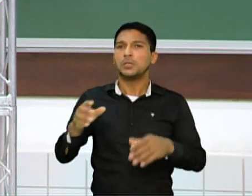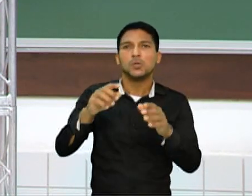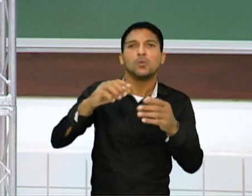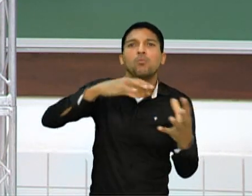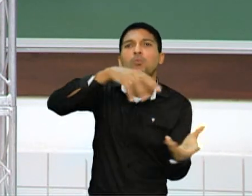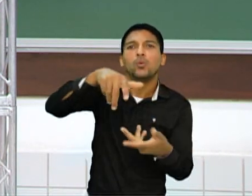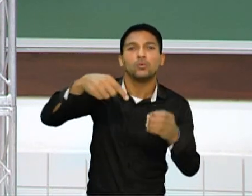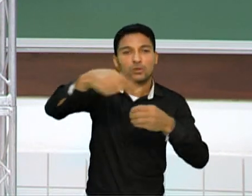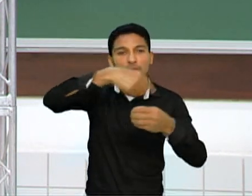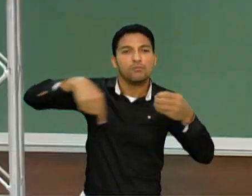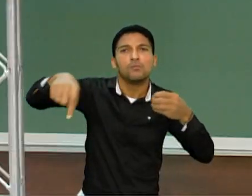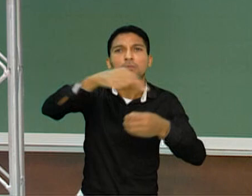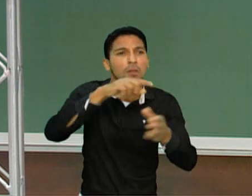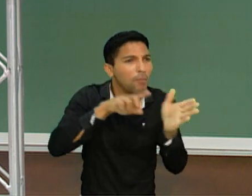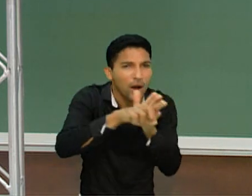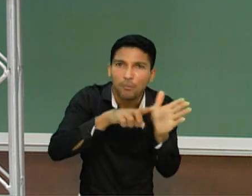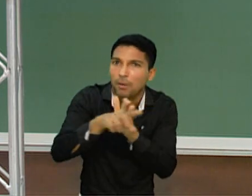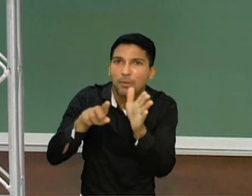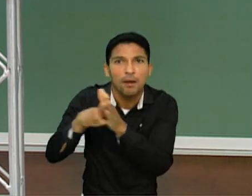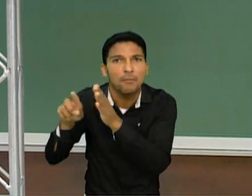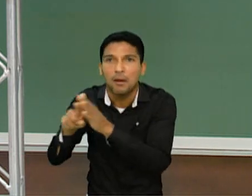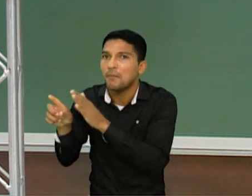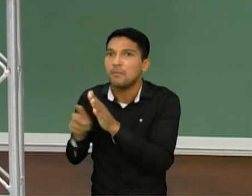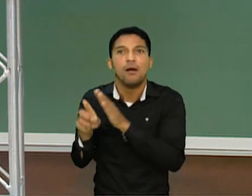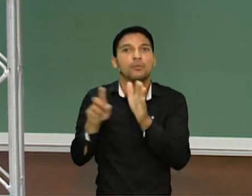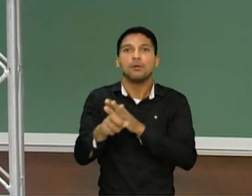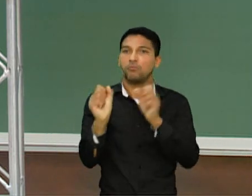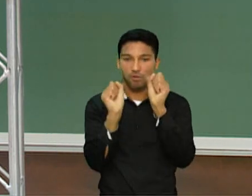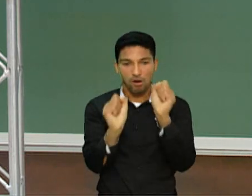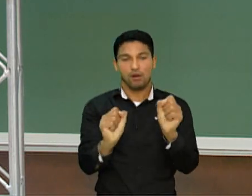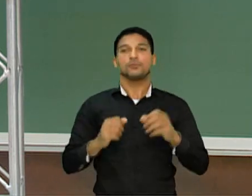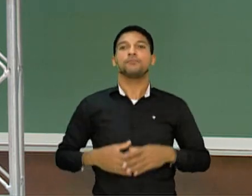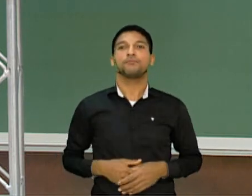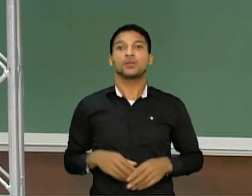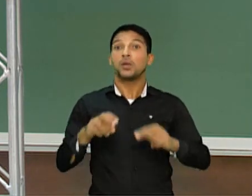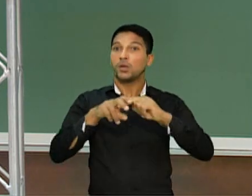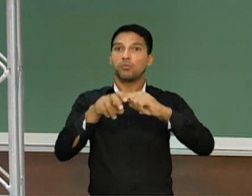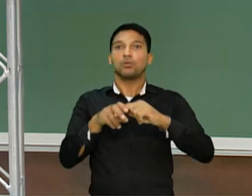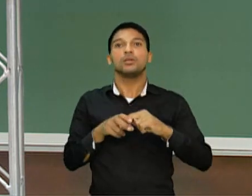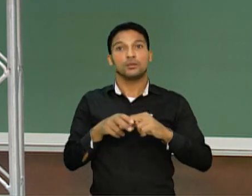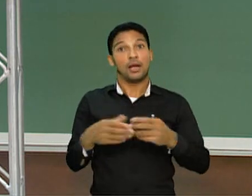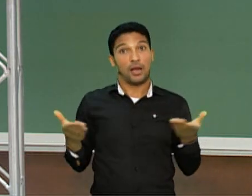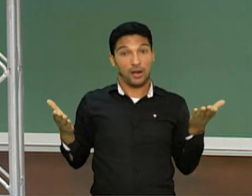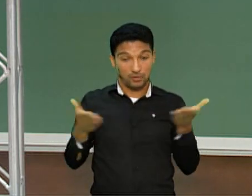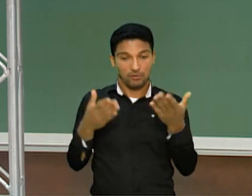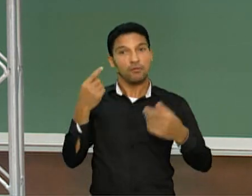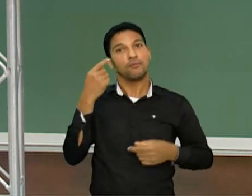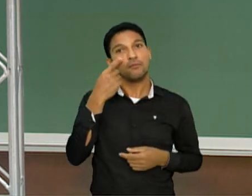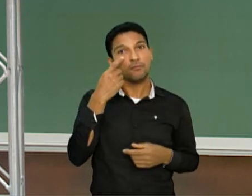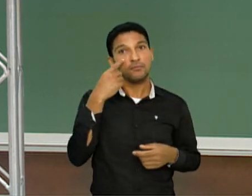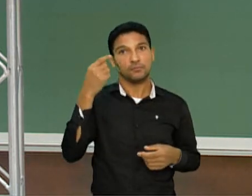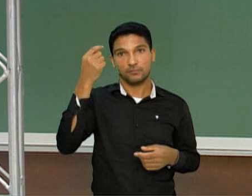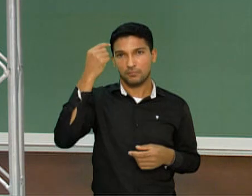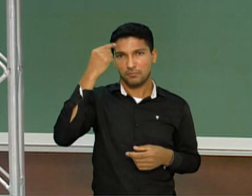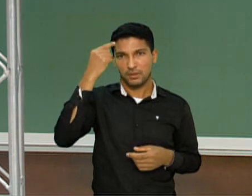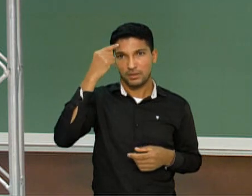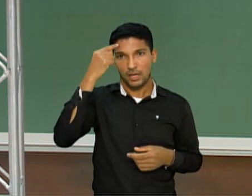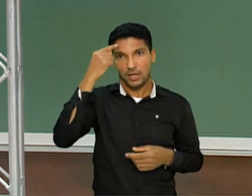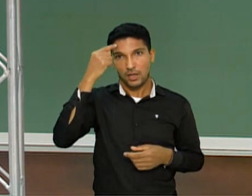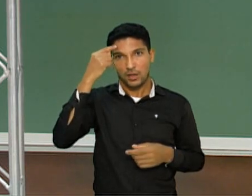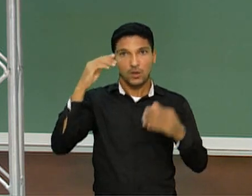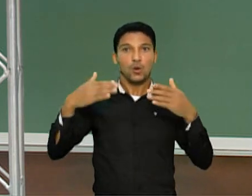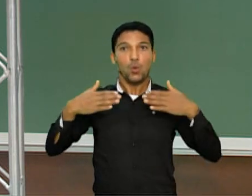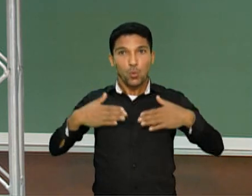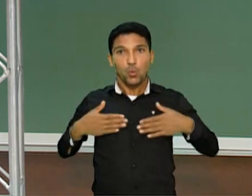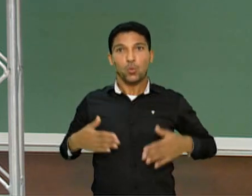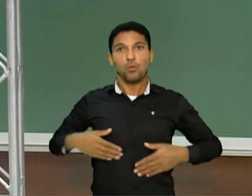mundo. Por isso nós vamos pensar então essa realidade do corpo e da consciência. O dualismo corpo-consciência em Descartes